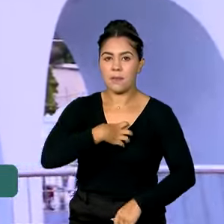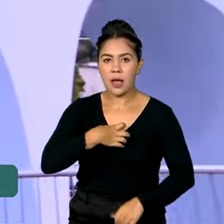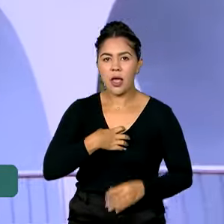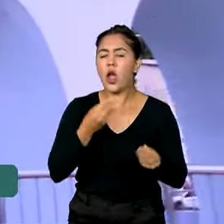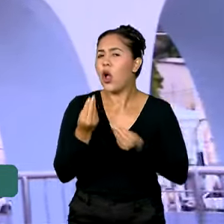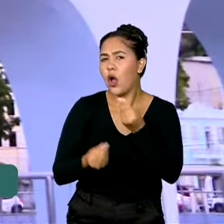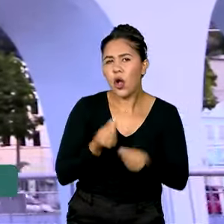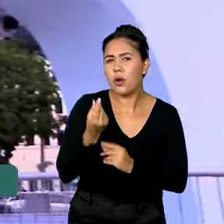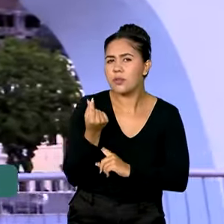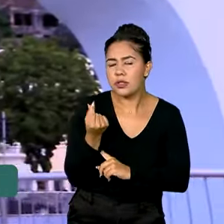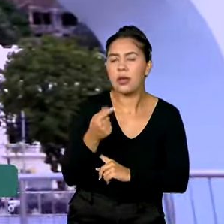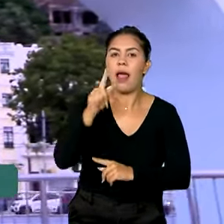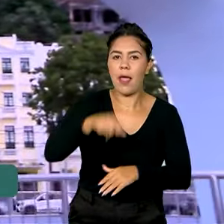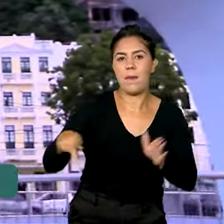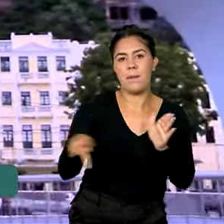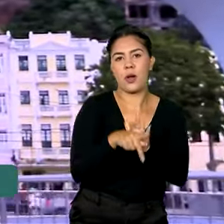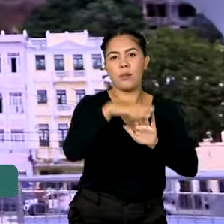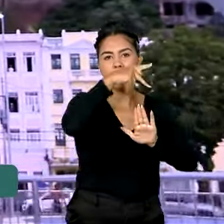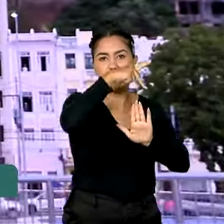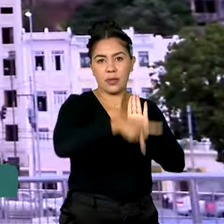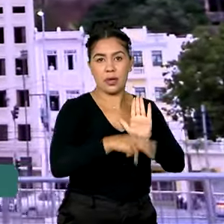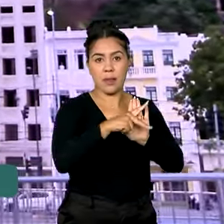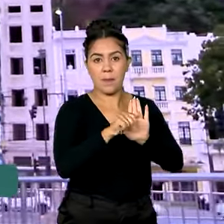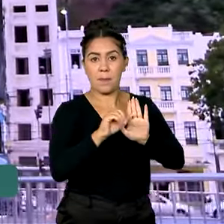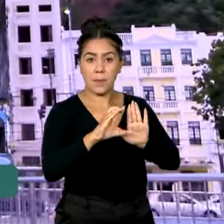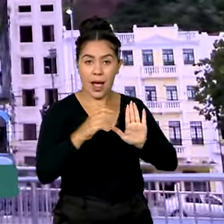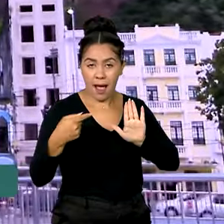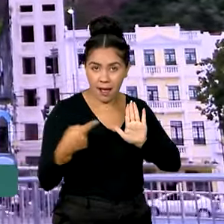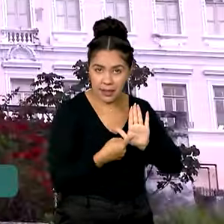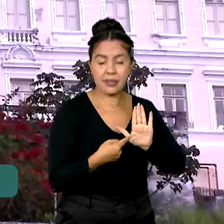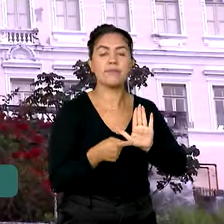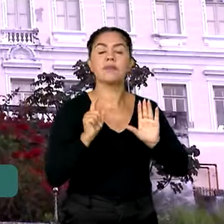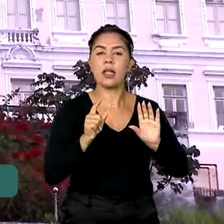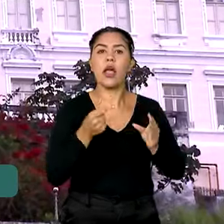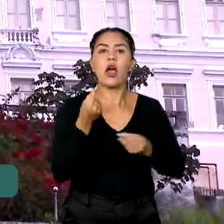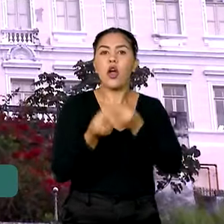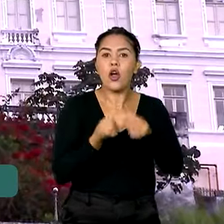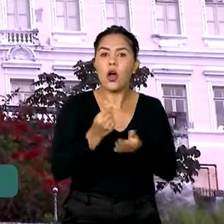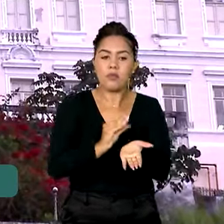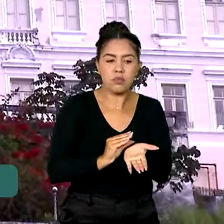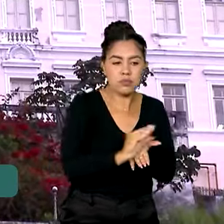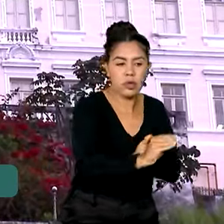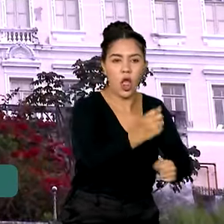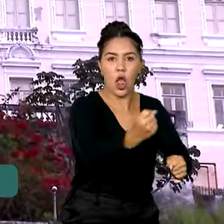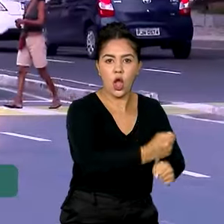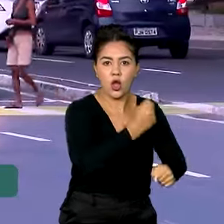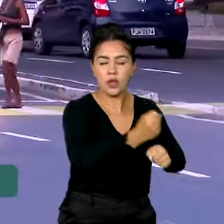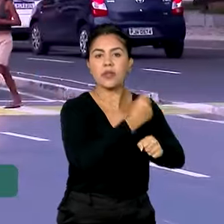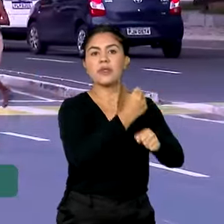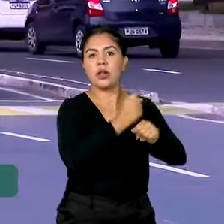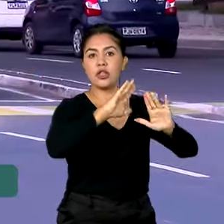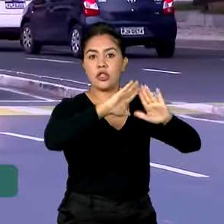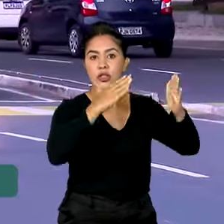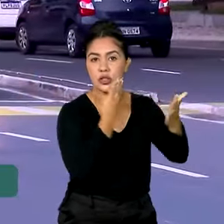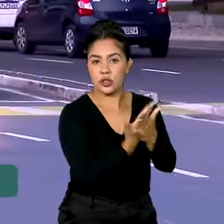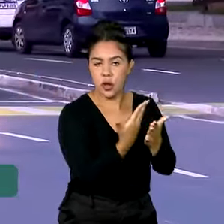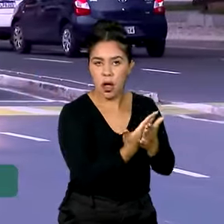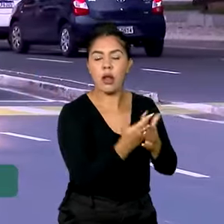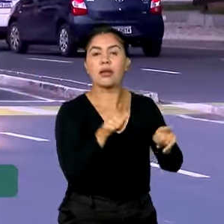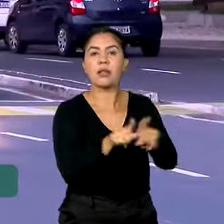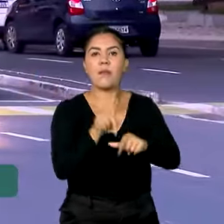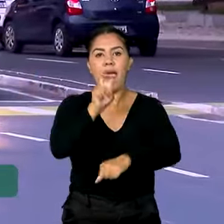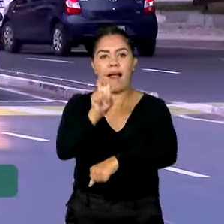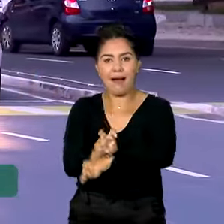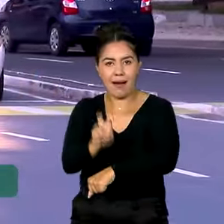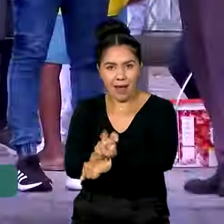novo PAC, o Programa de Aceleração do Crescimento, e serão aplicados na construção de 94 creches e